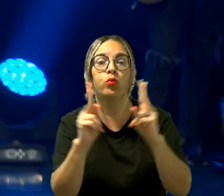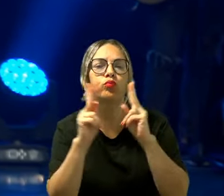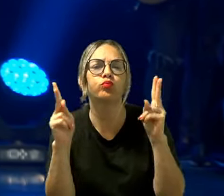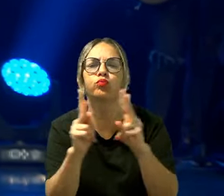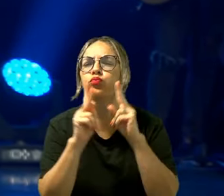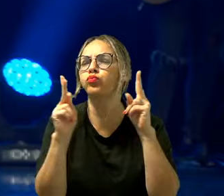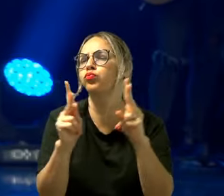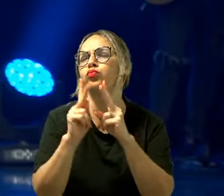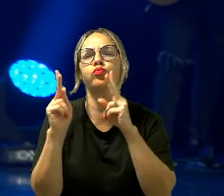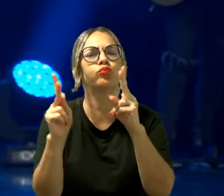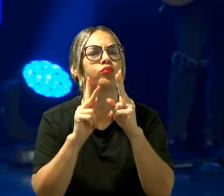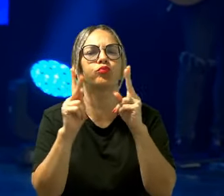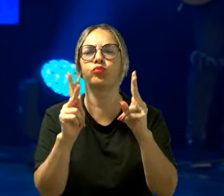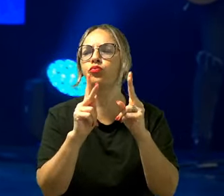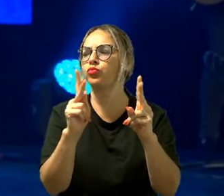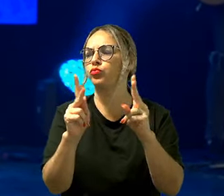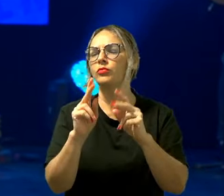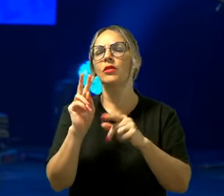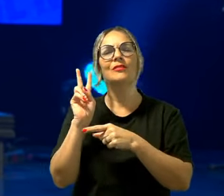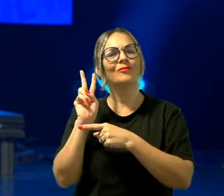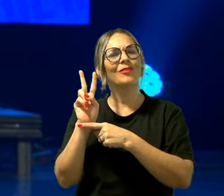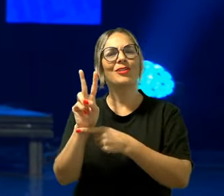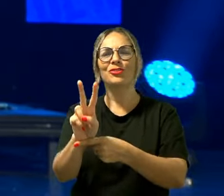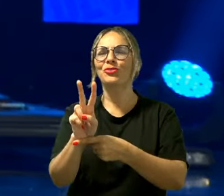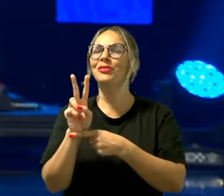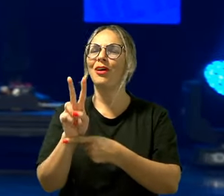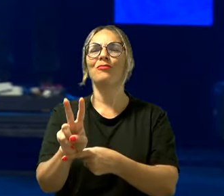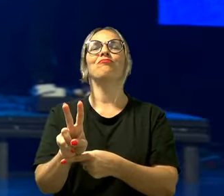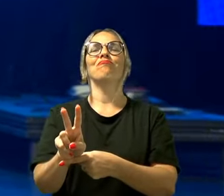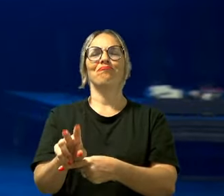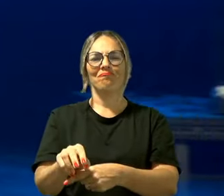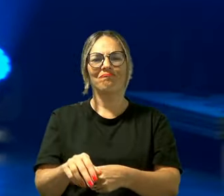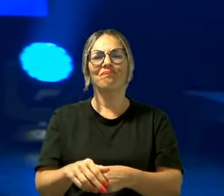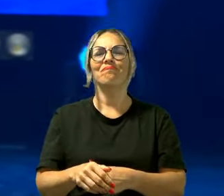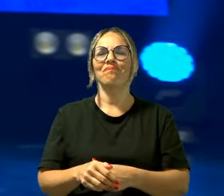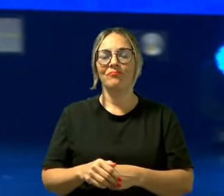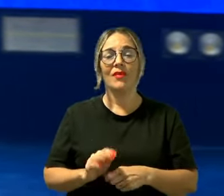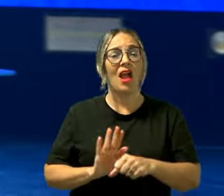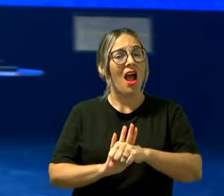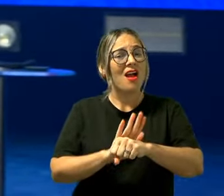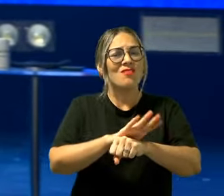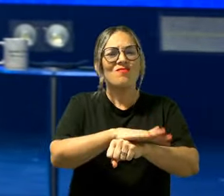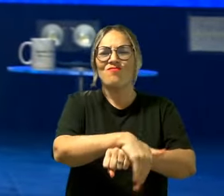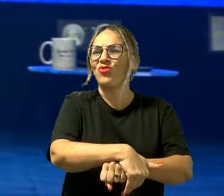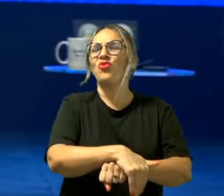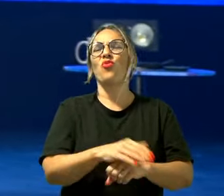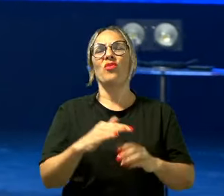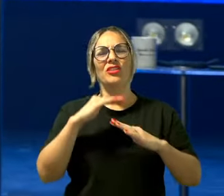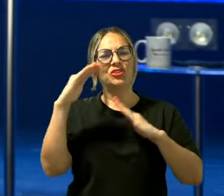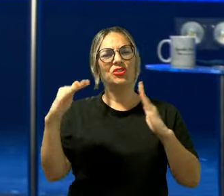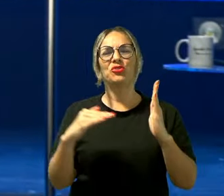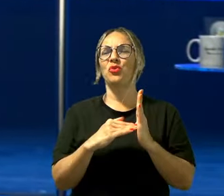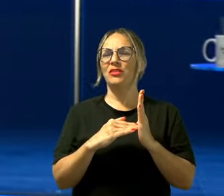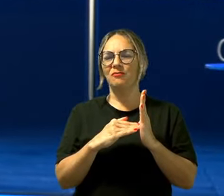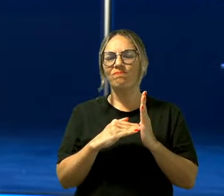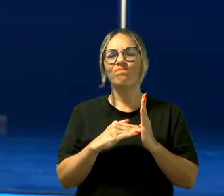processo. Então o vento sopra a noite toda, porque se abrisse daqui para